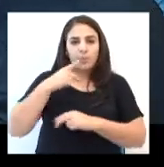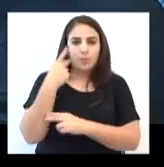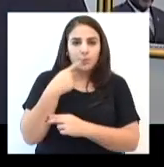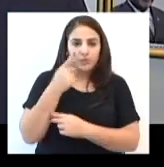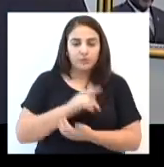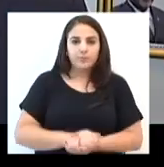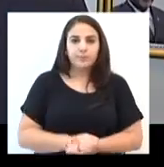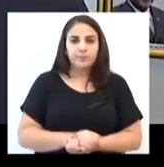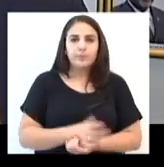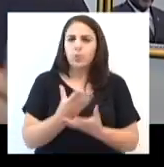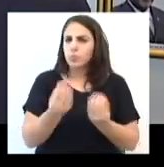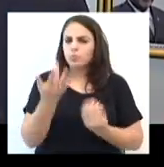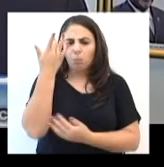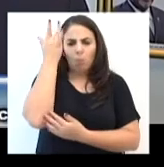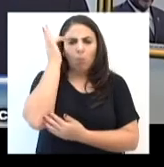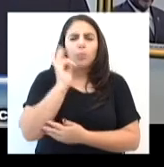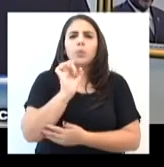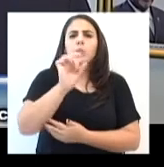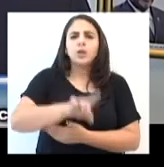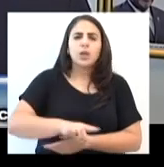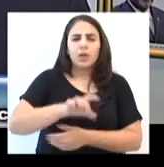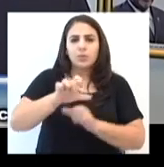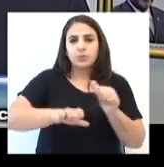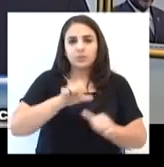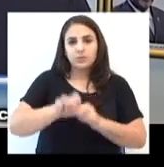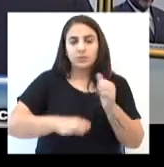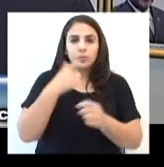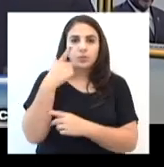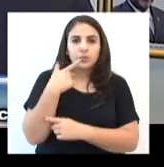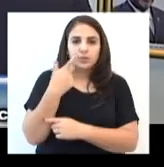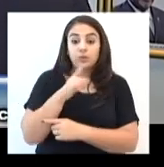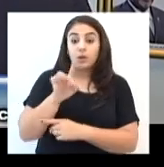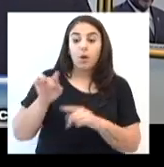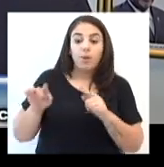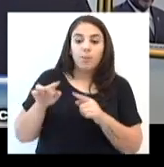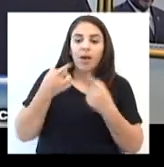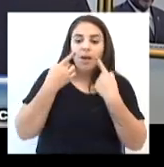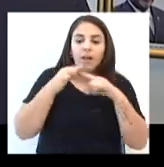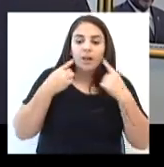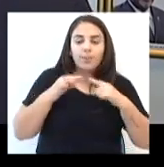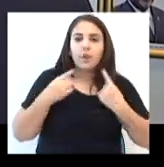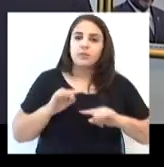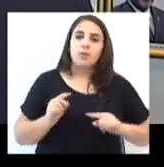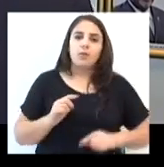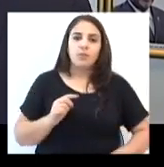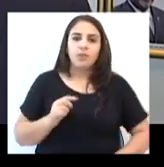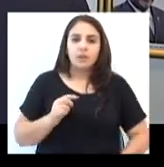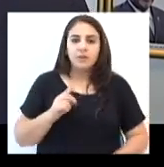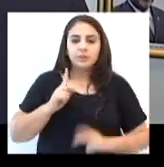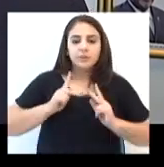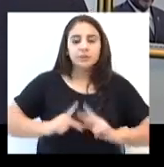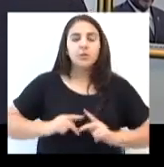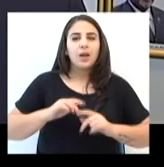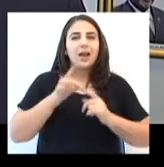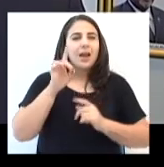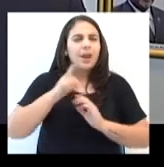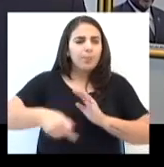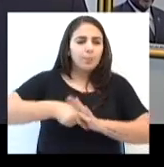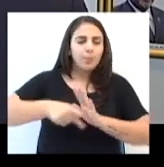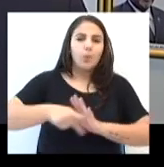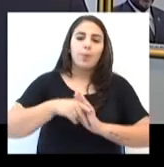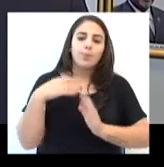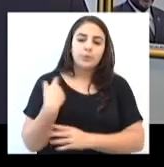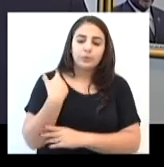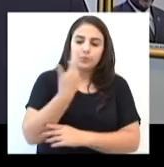política. Muitos não sabem nem o que é a reforma política, e isso não vai uma crítica à população. Como eu falei aqui, a crítica é justamente a